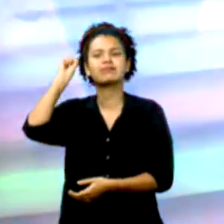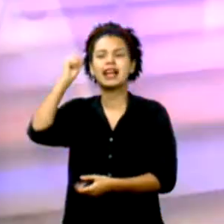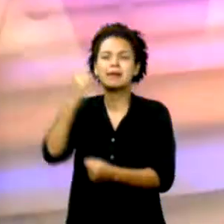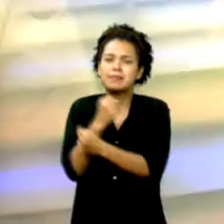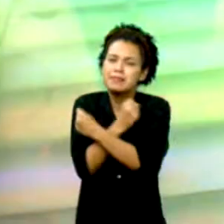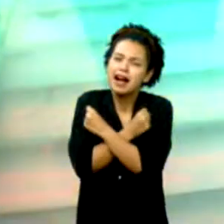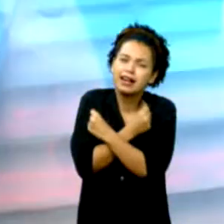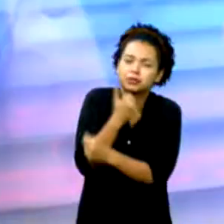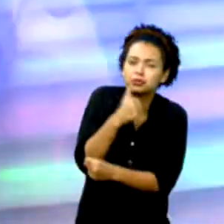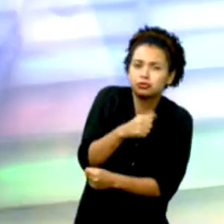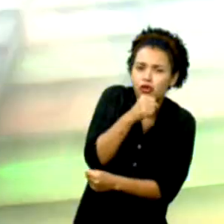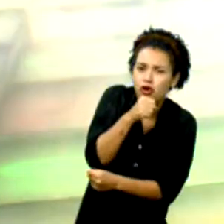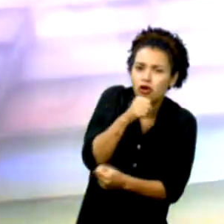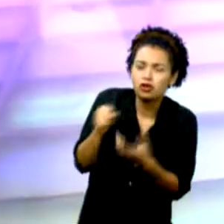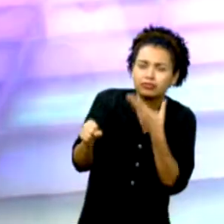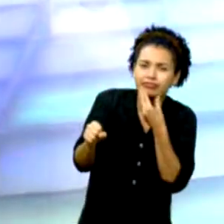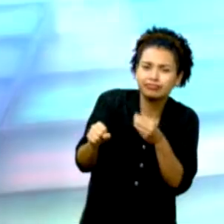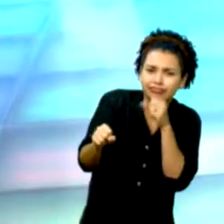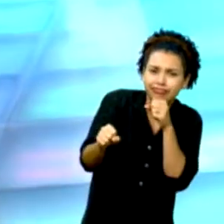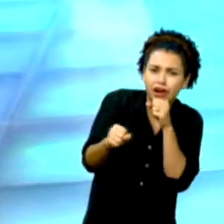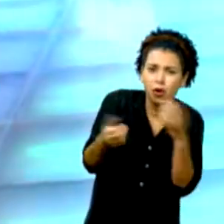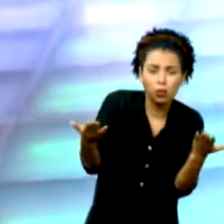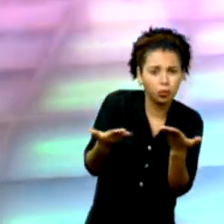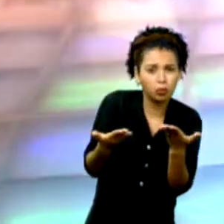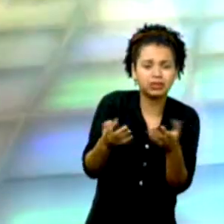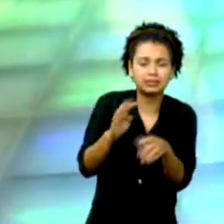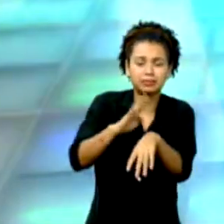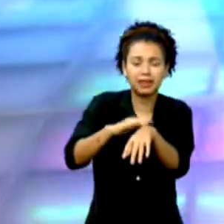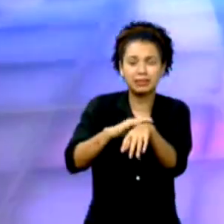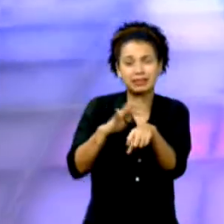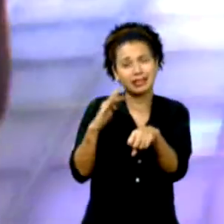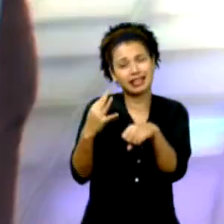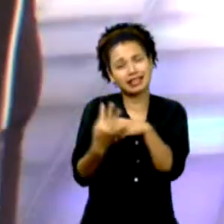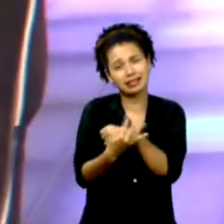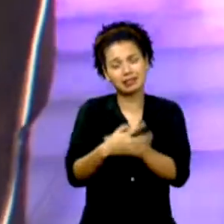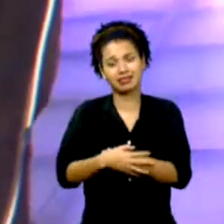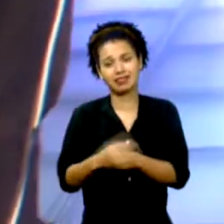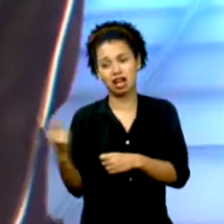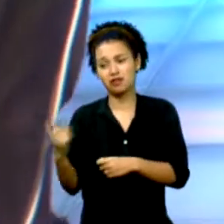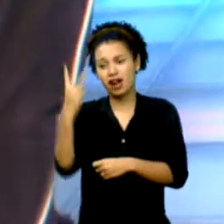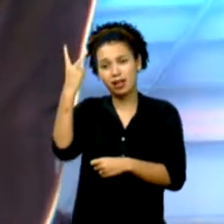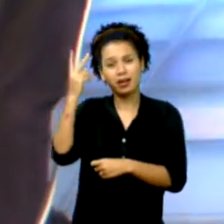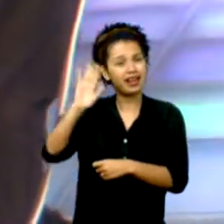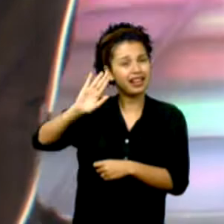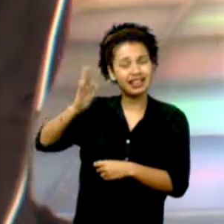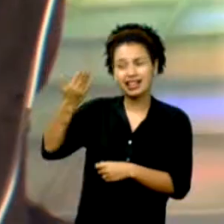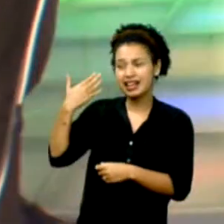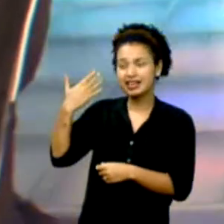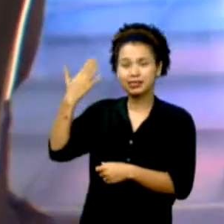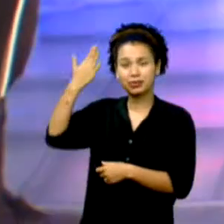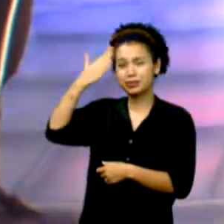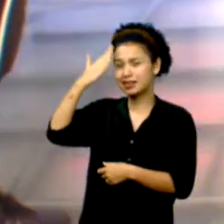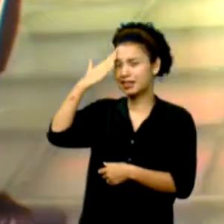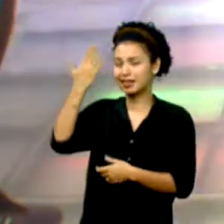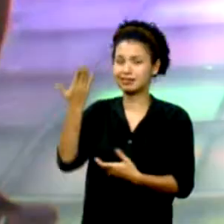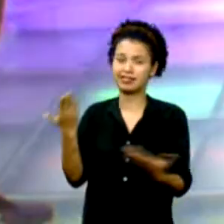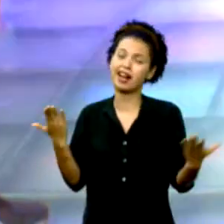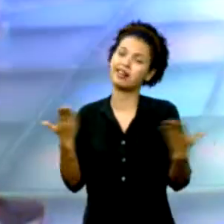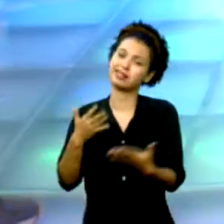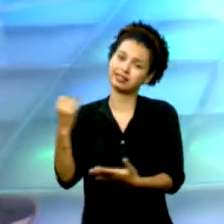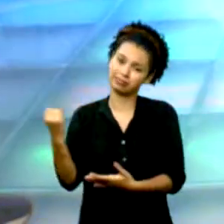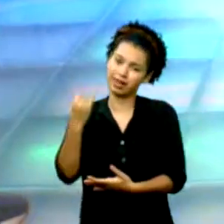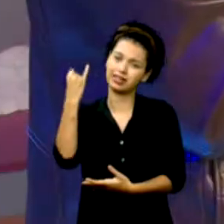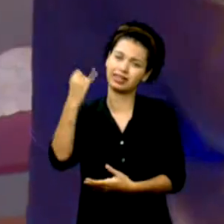Nos dias de hoje, né, com essa pandemia, coisas que a gente não valorizava agora são tão sagradas e tão importantes.